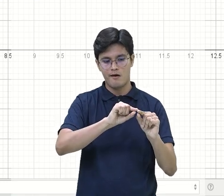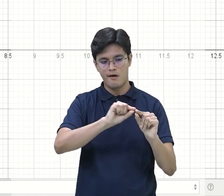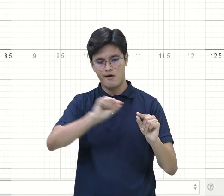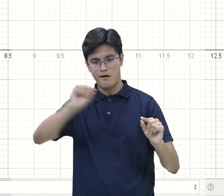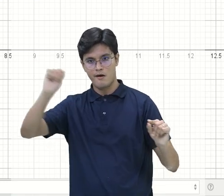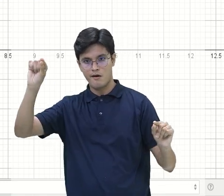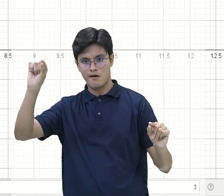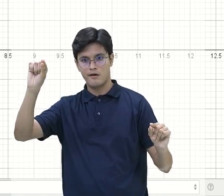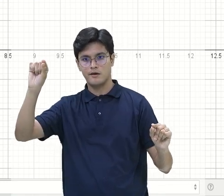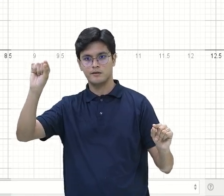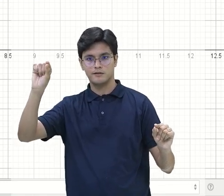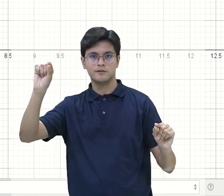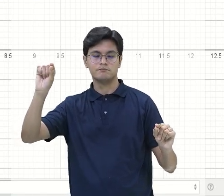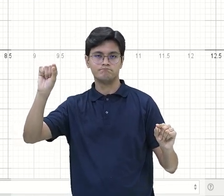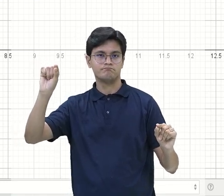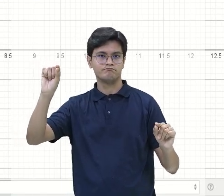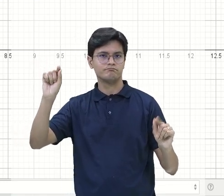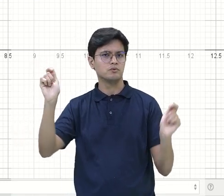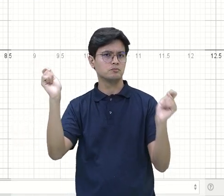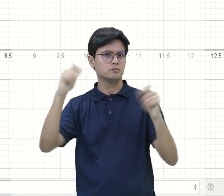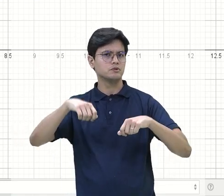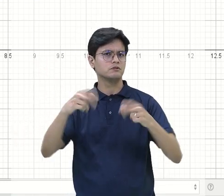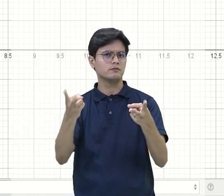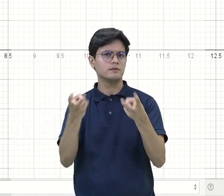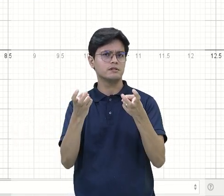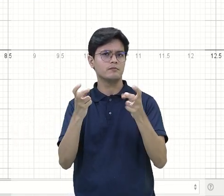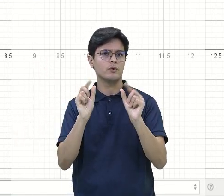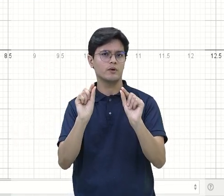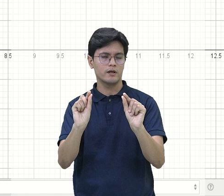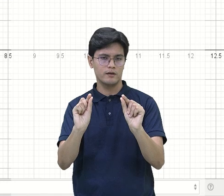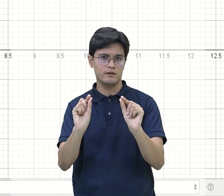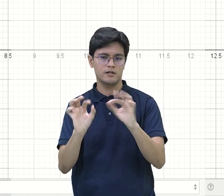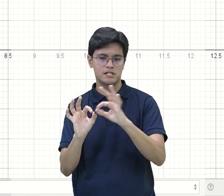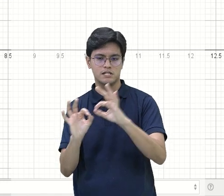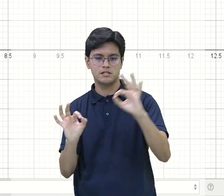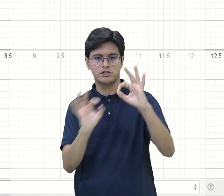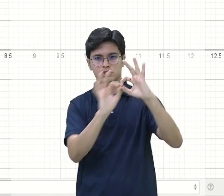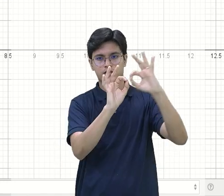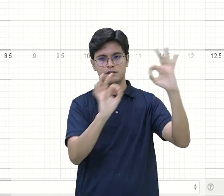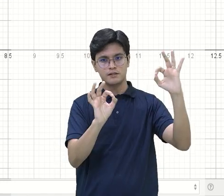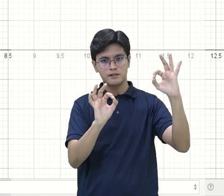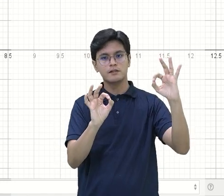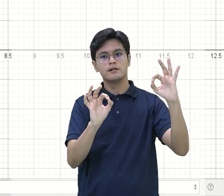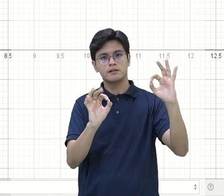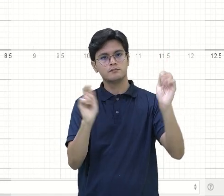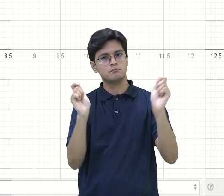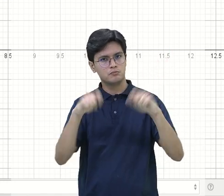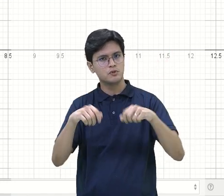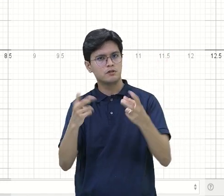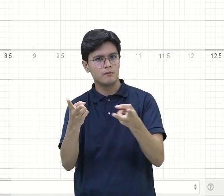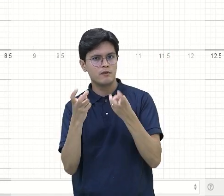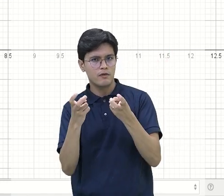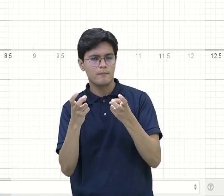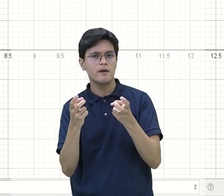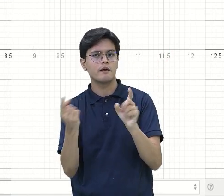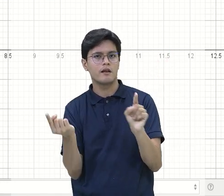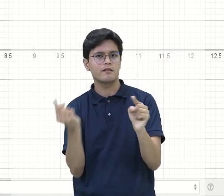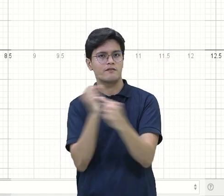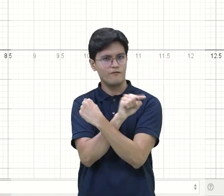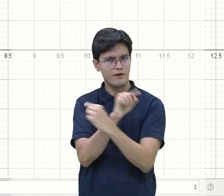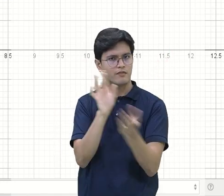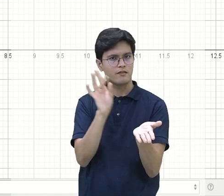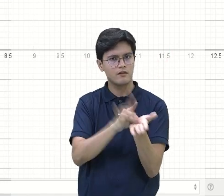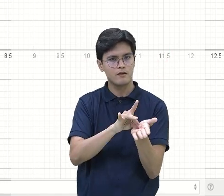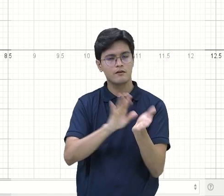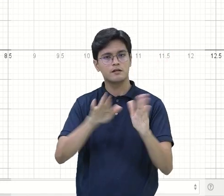no meio delas para a gente verificar que realmente elas são inversas. Então, nós vamos colocar